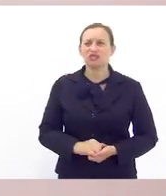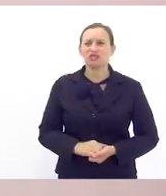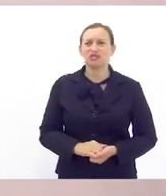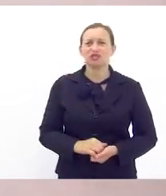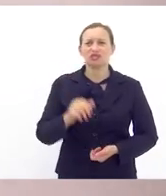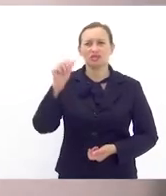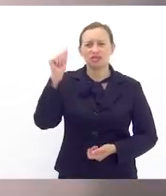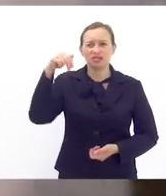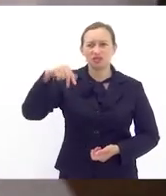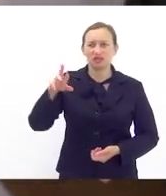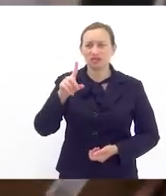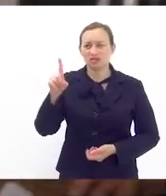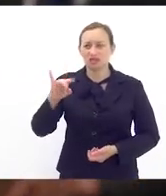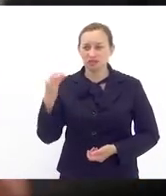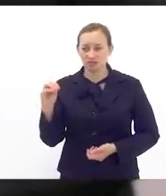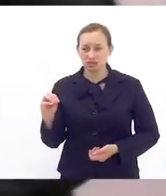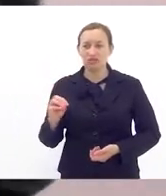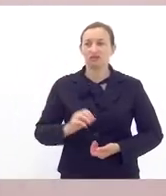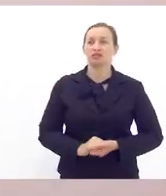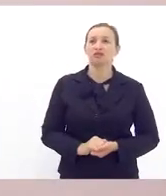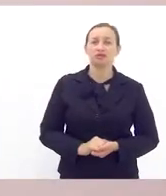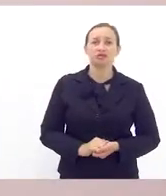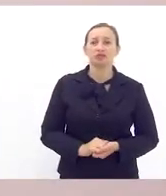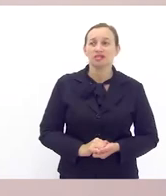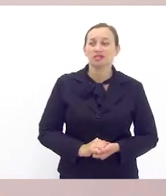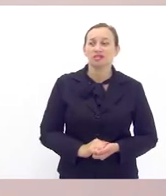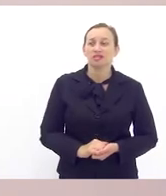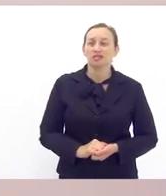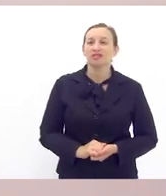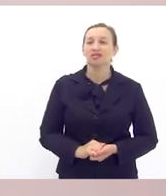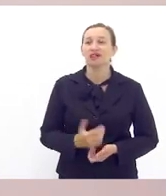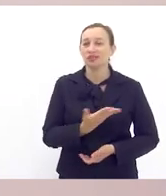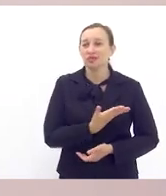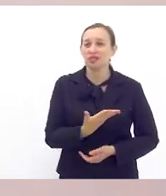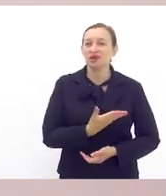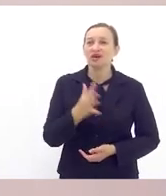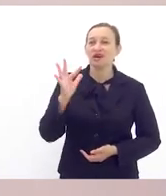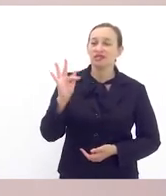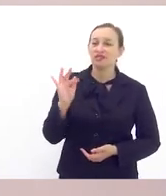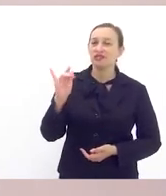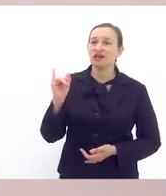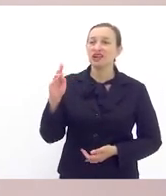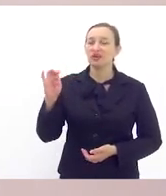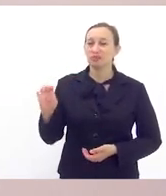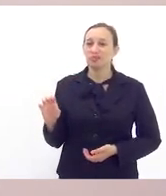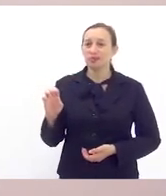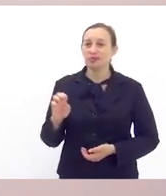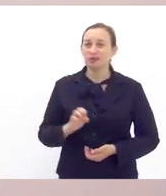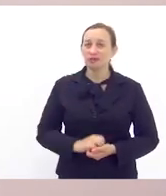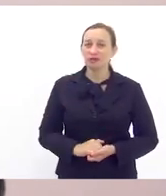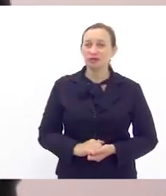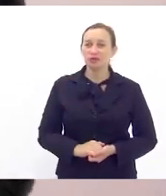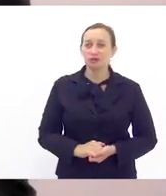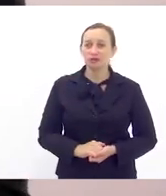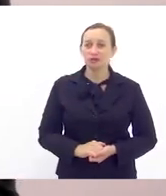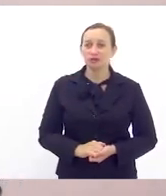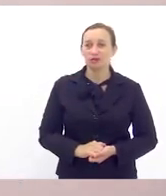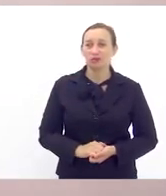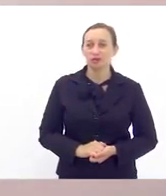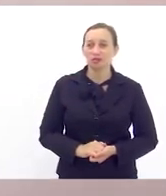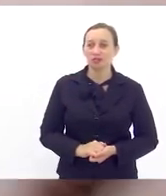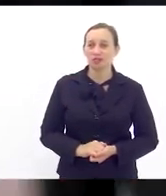Yuri e o meu amigo querido Felipe Peixoto que tá hoje aqui representando a secretaria de